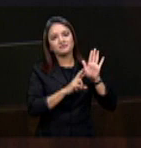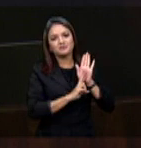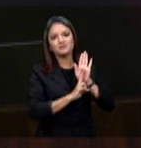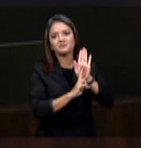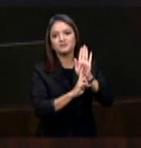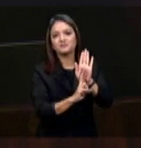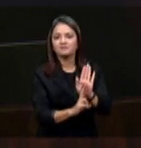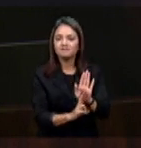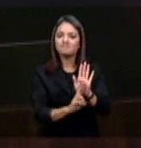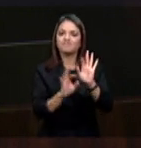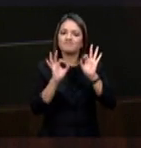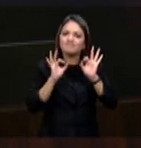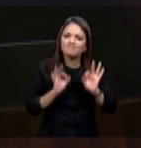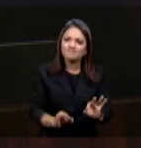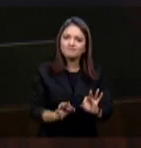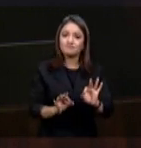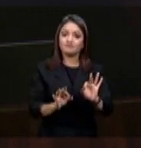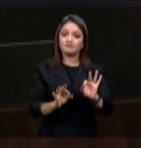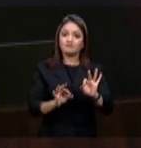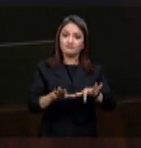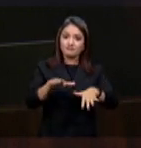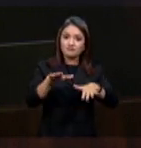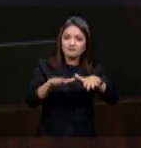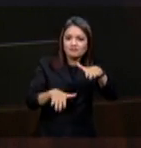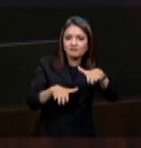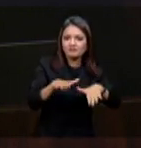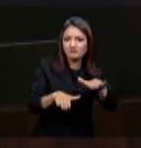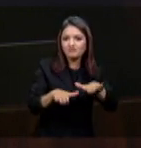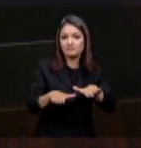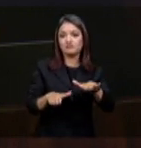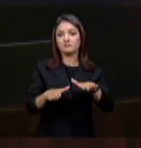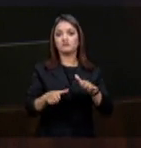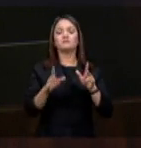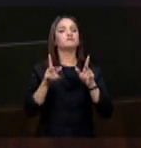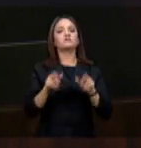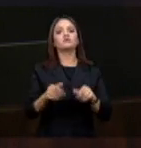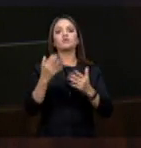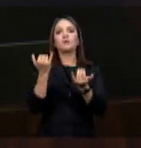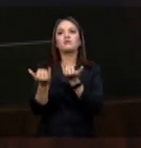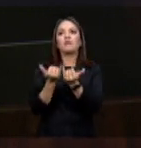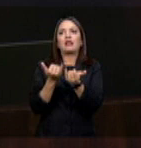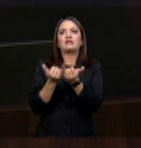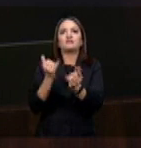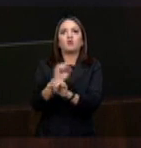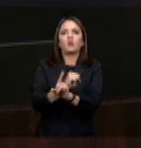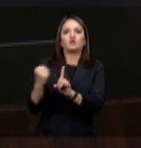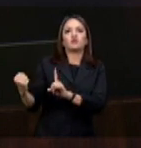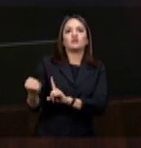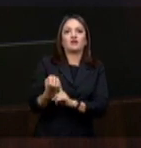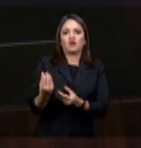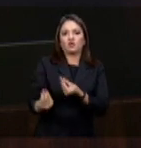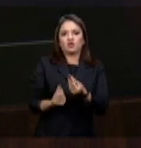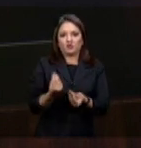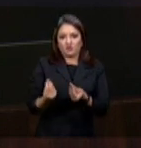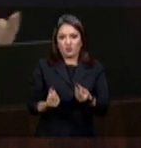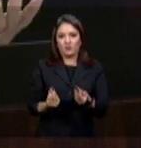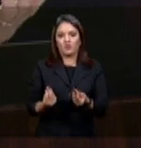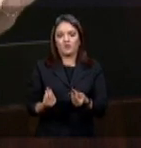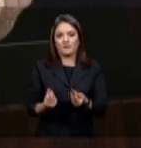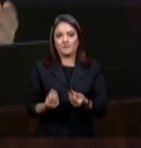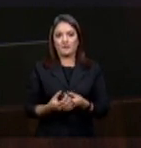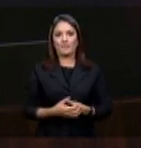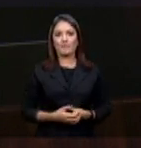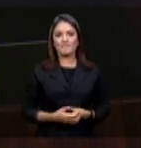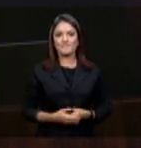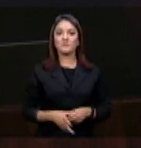fiel e equilibrada mais fiel e mais equilibrada da composição da sociedade brasileira a